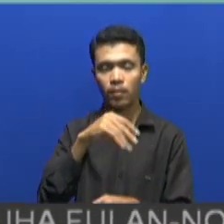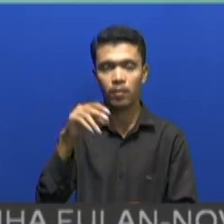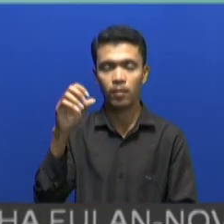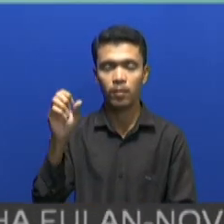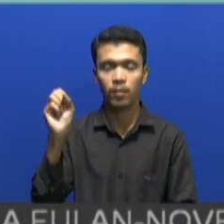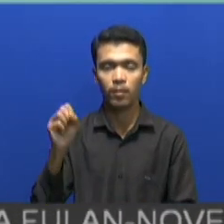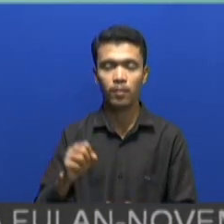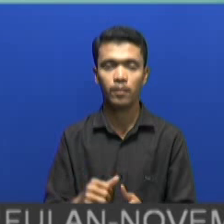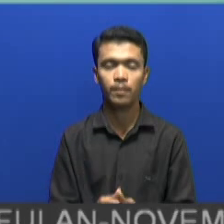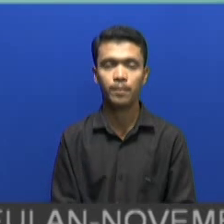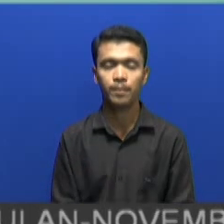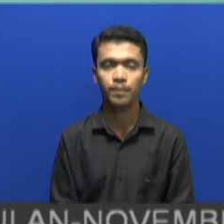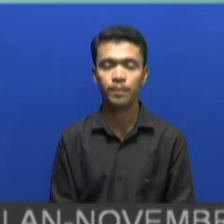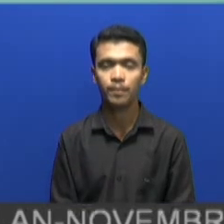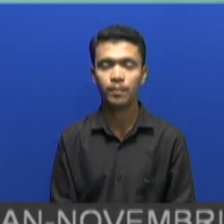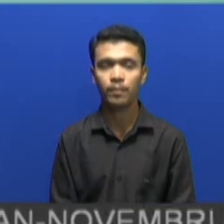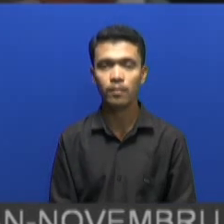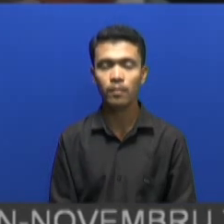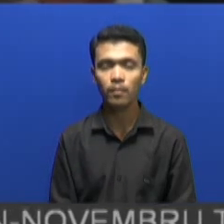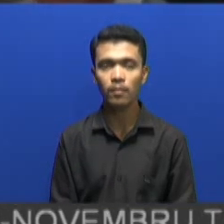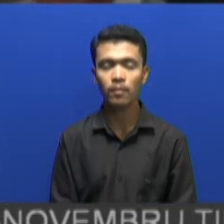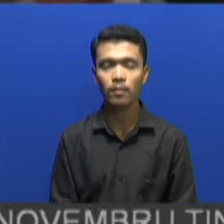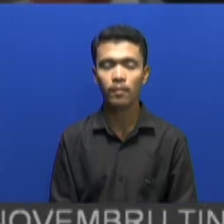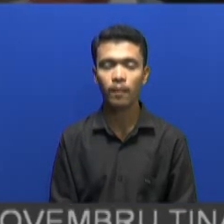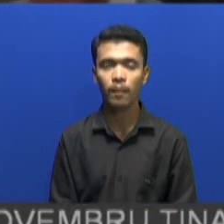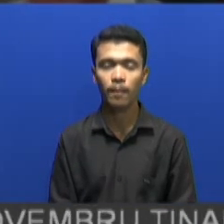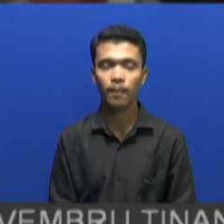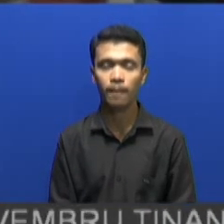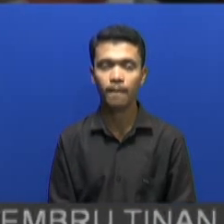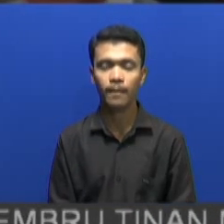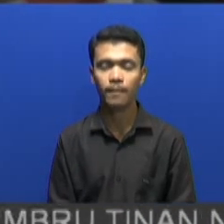Resource Management System. Husi Kovalima, Santiago Muniz, ba RTTL.